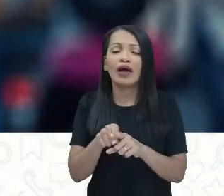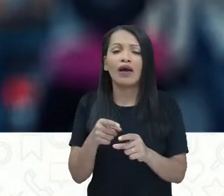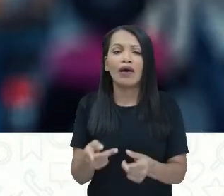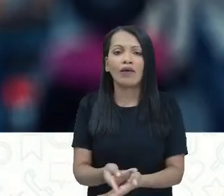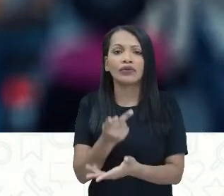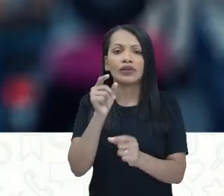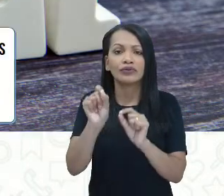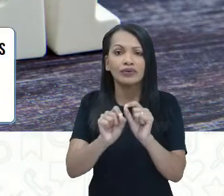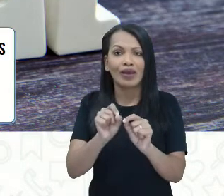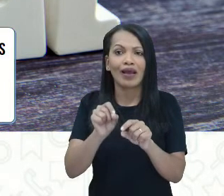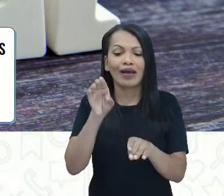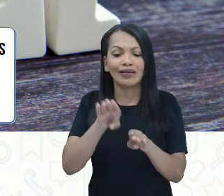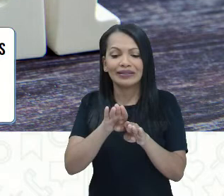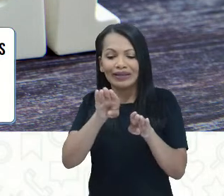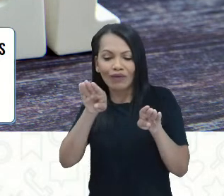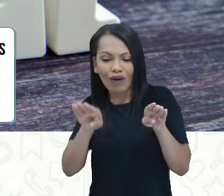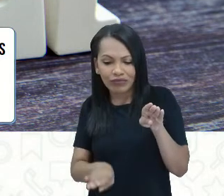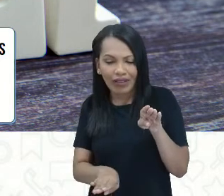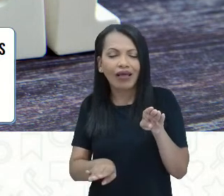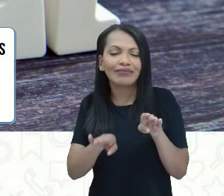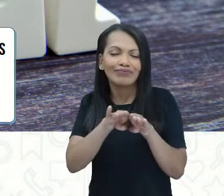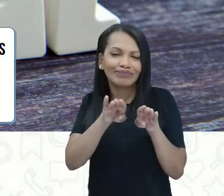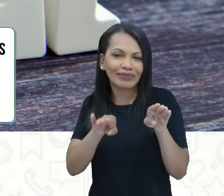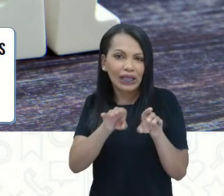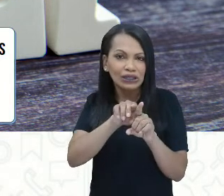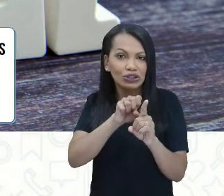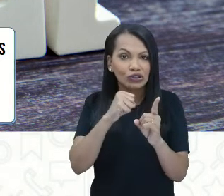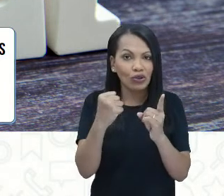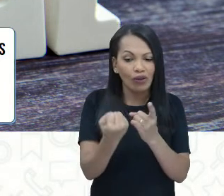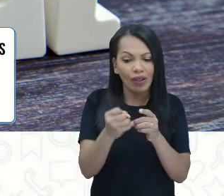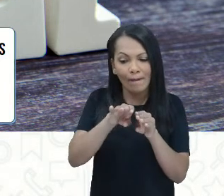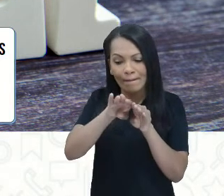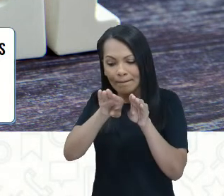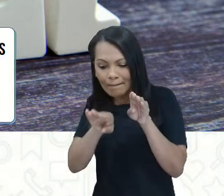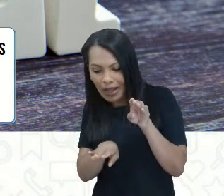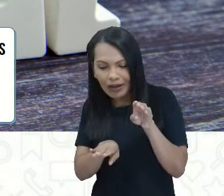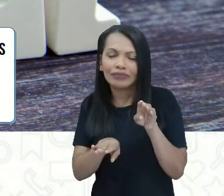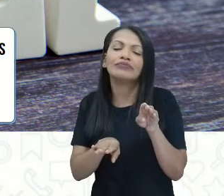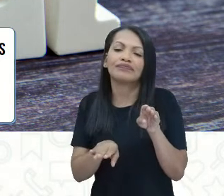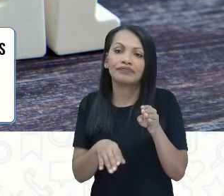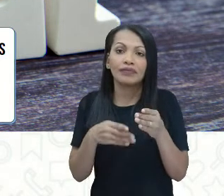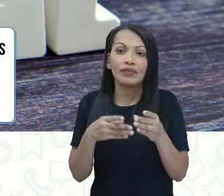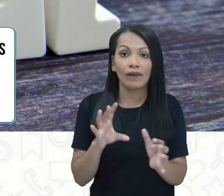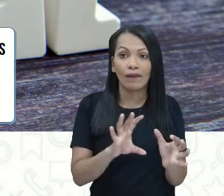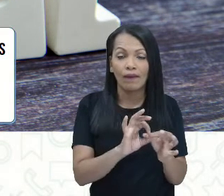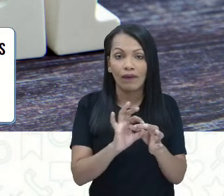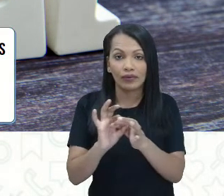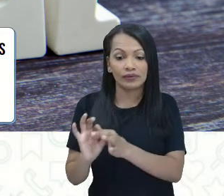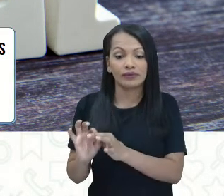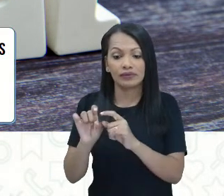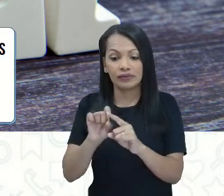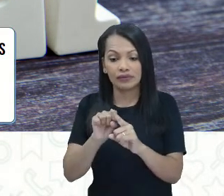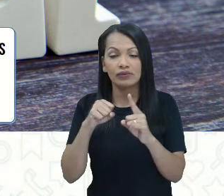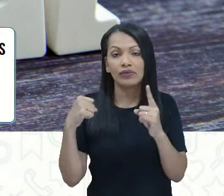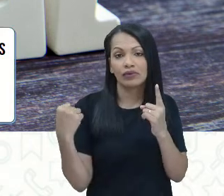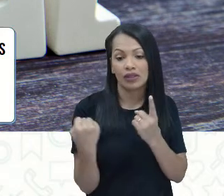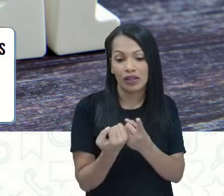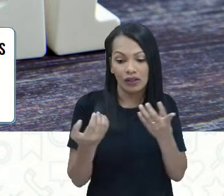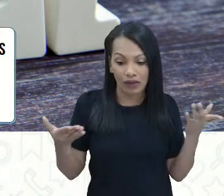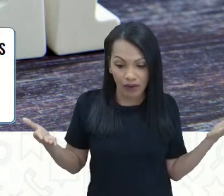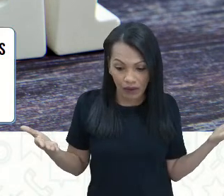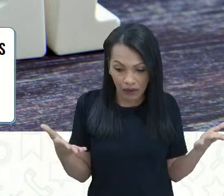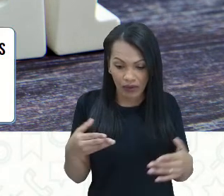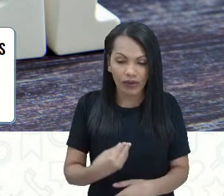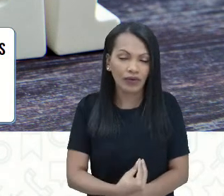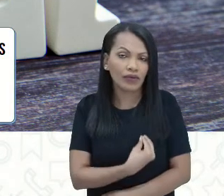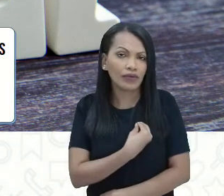não é isso mesmo? Então, dentro dessa perspectiva aí, né, desse contexto do qual é essa sociedade atual que a gente vive,